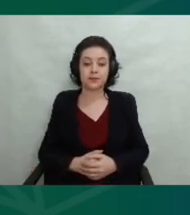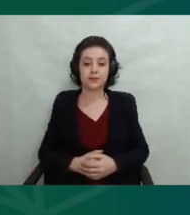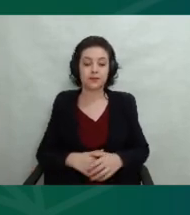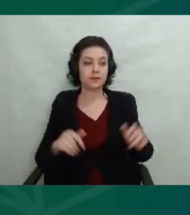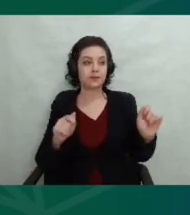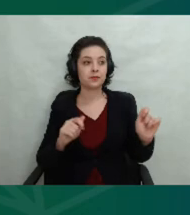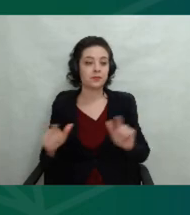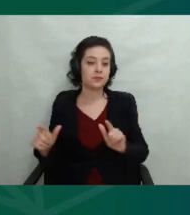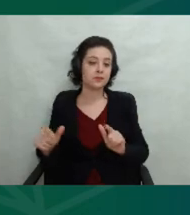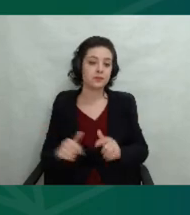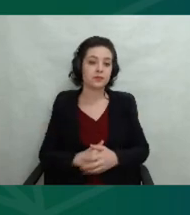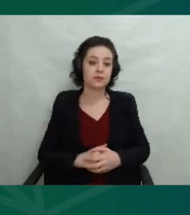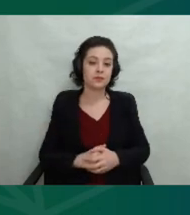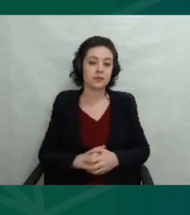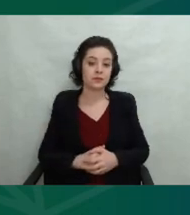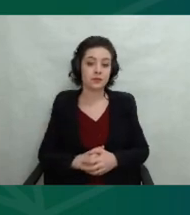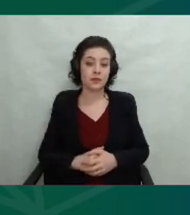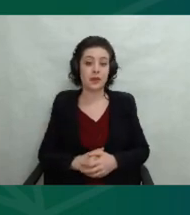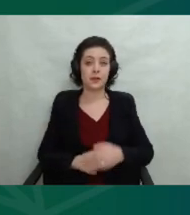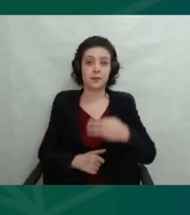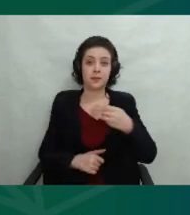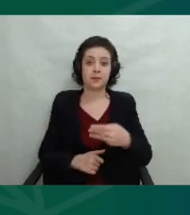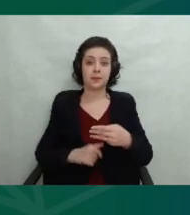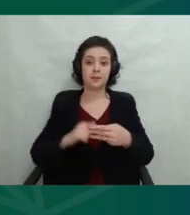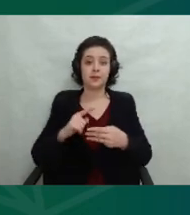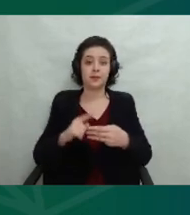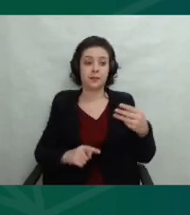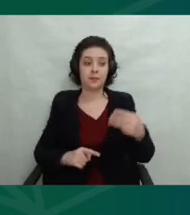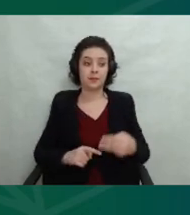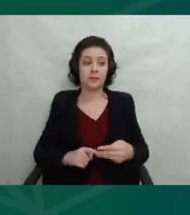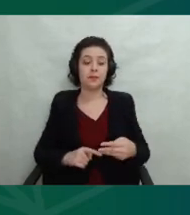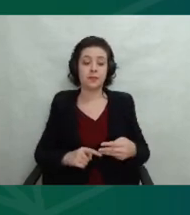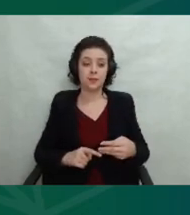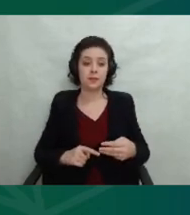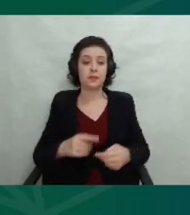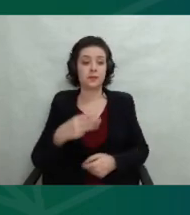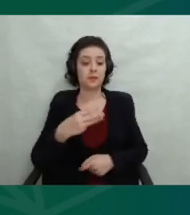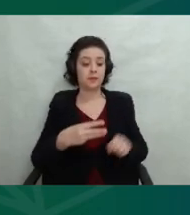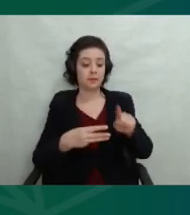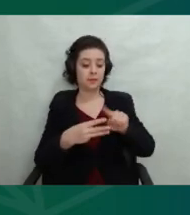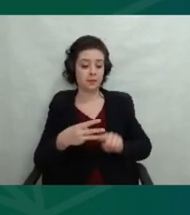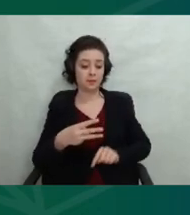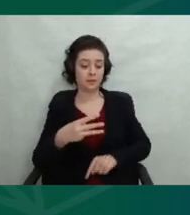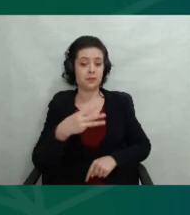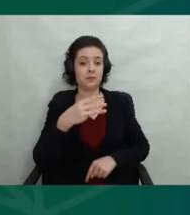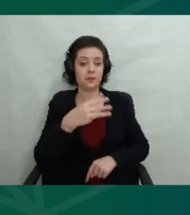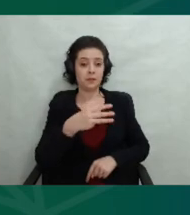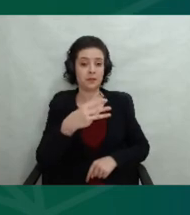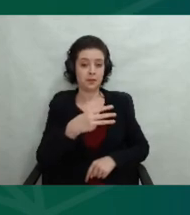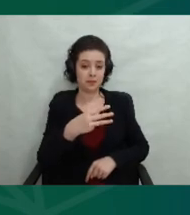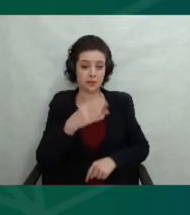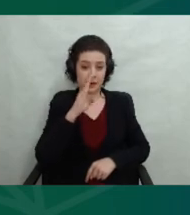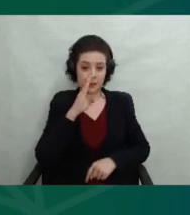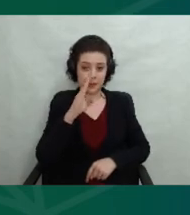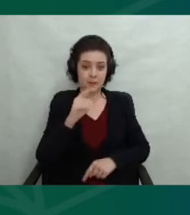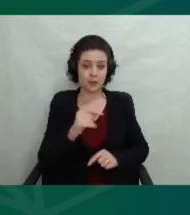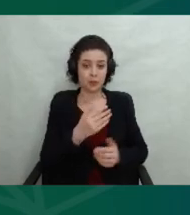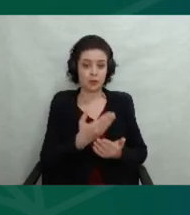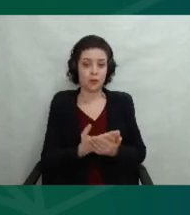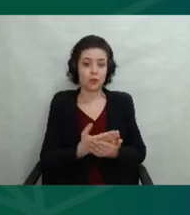Quais são as prioritárias? Né? A gente pode dizer que são os antimicrobianos. Então, esses também sejam os mais estudados em função